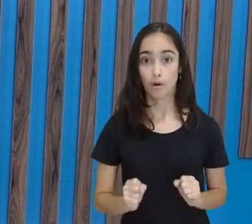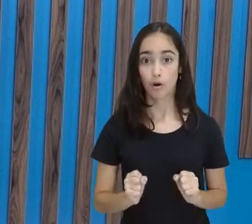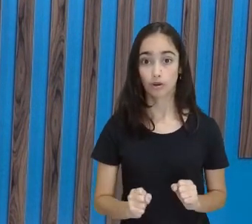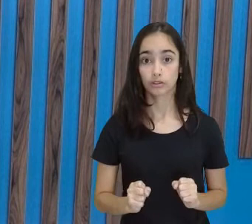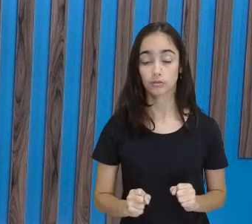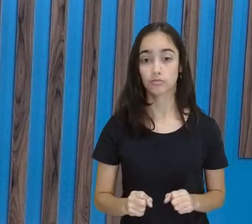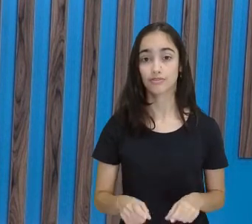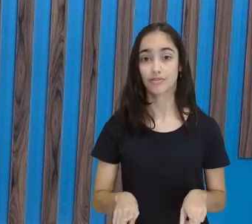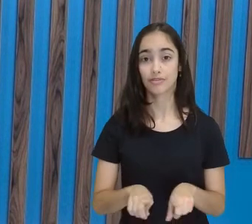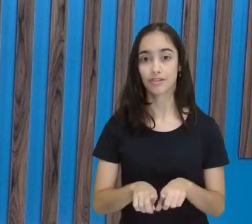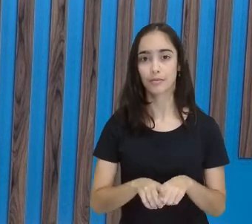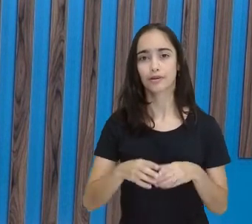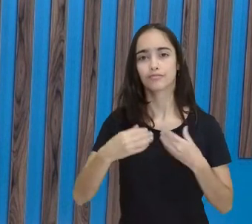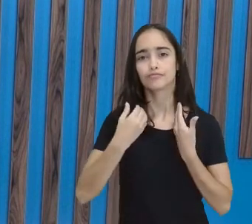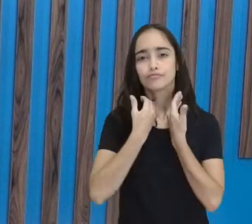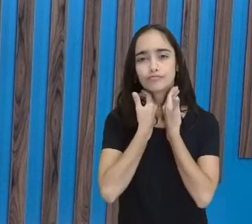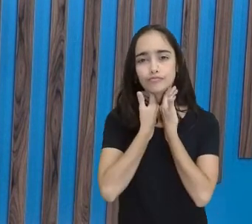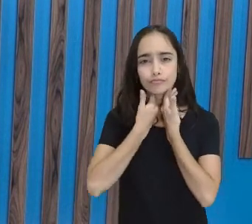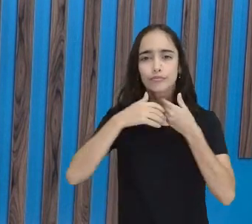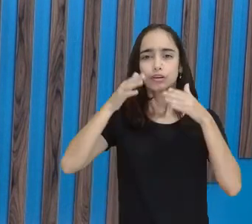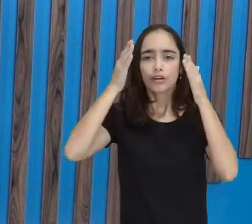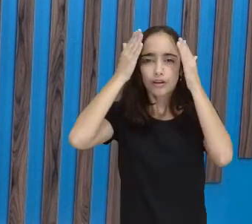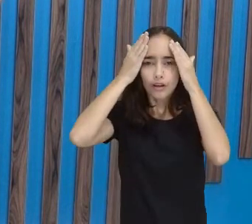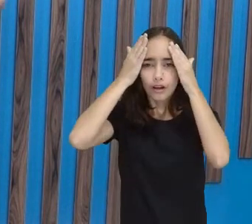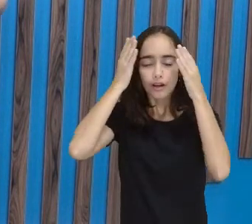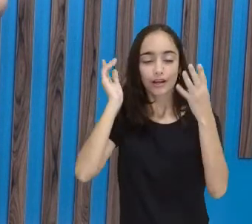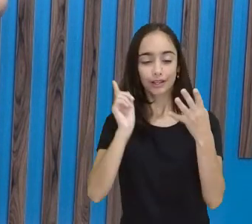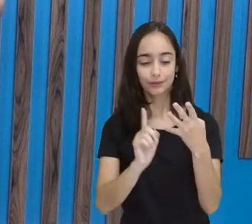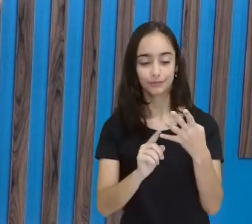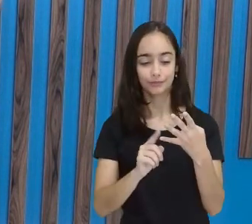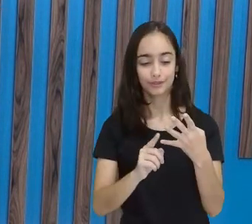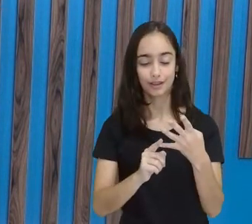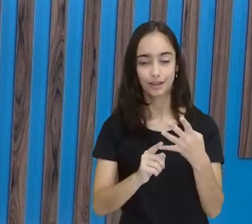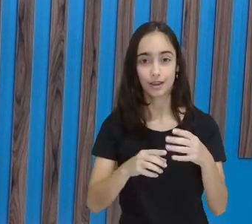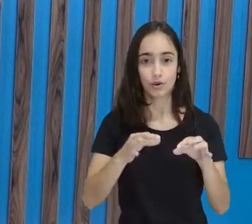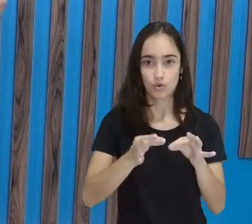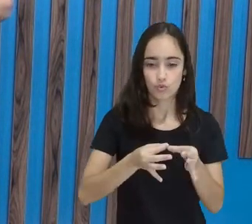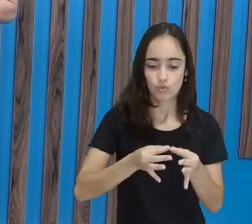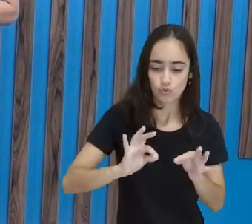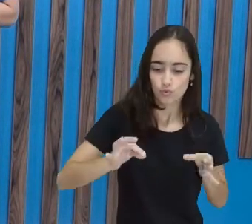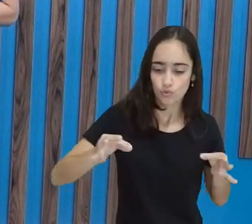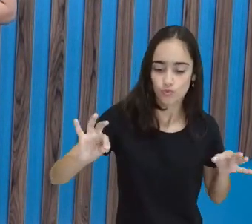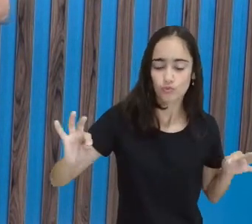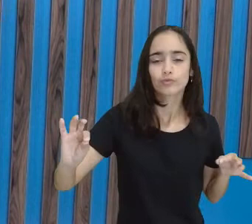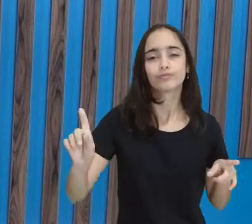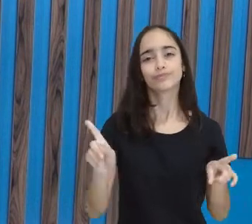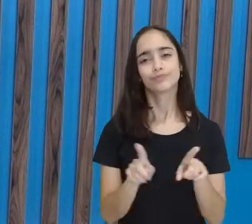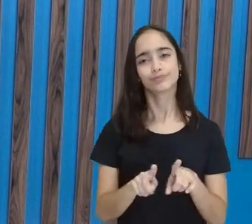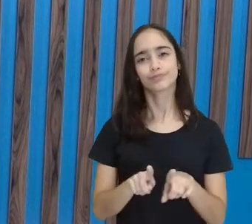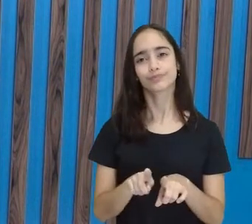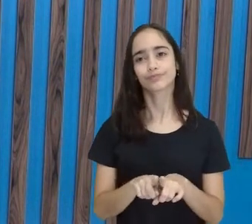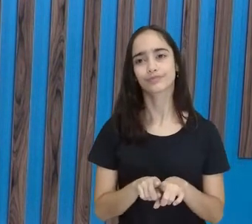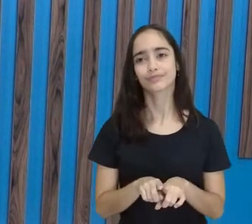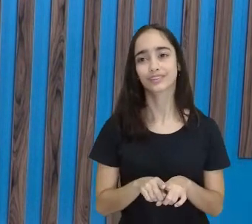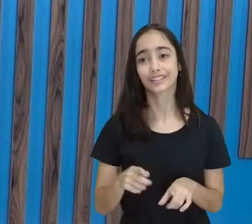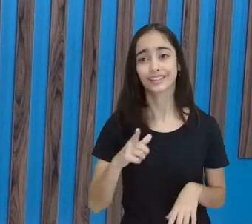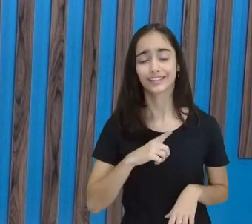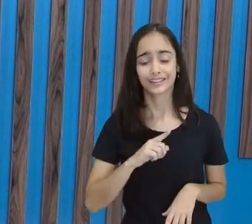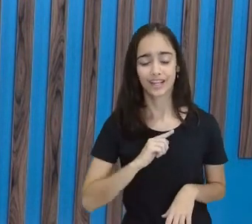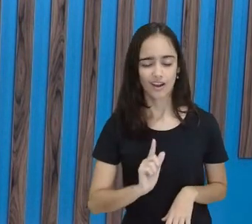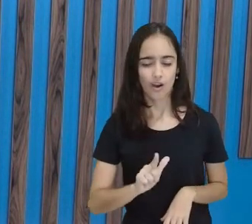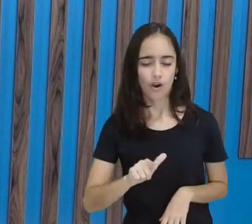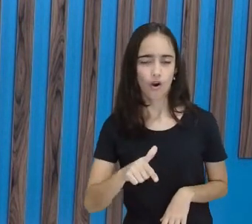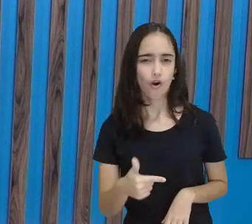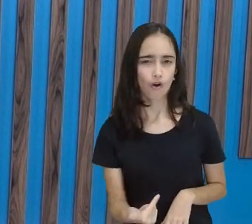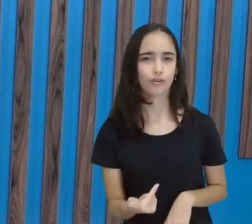temperatura e o comprimento, né? Entre outros equipamentos, nós temos aqui também, olha aqui, outros equipamentos que